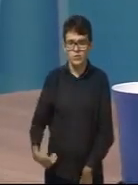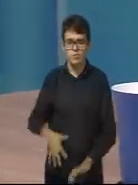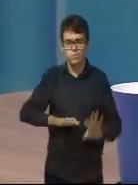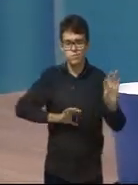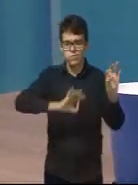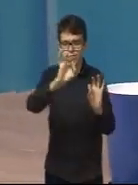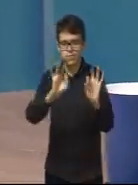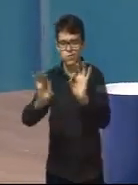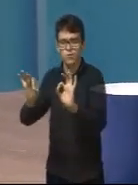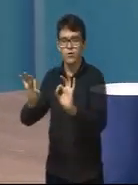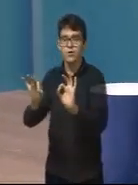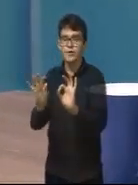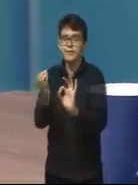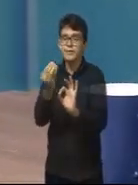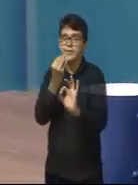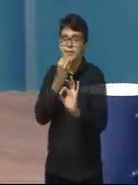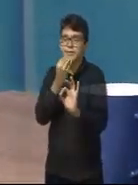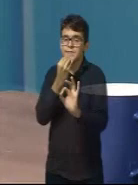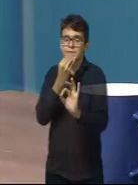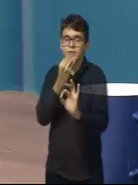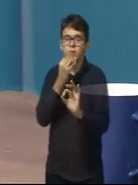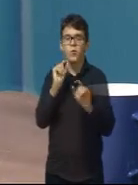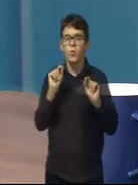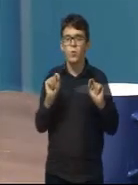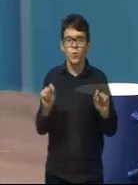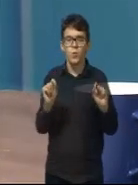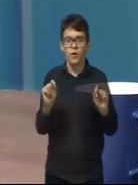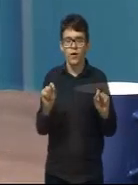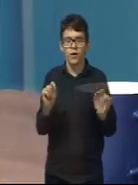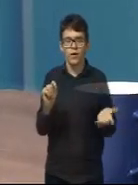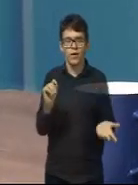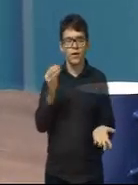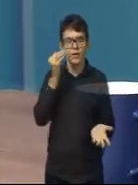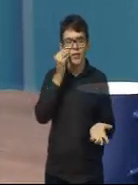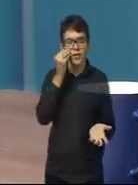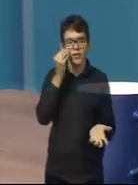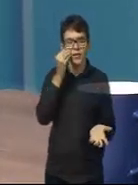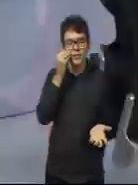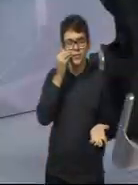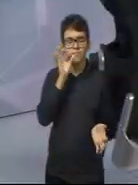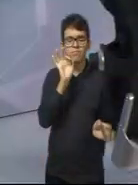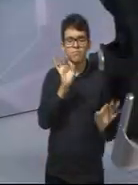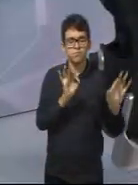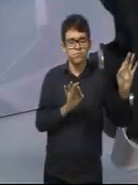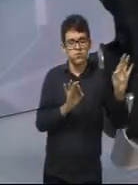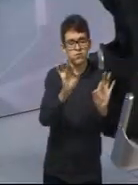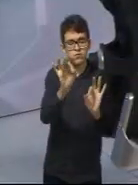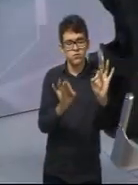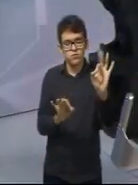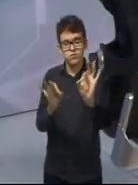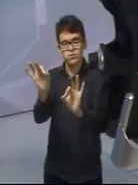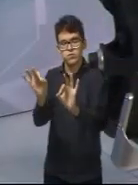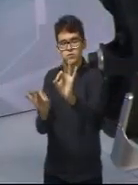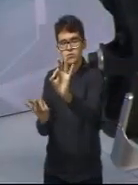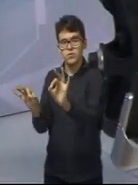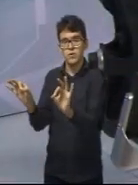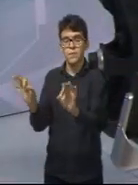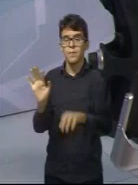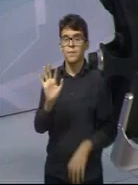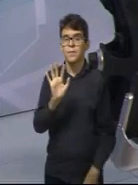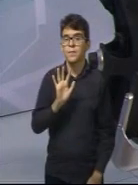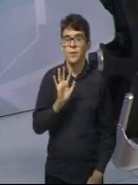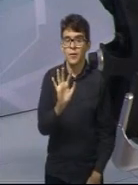no sentido de colocar as coisas, certas coisas no lugar e deixar que o processo eleitoral que se